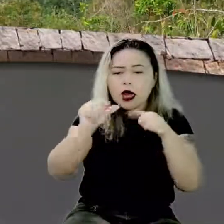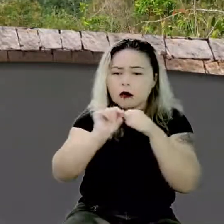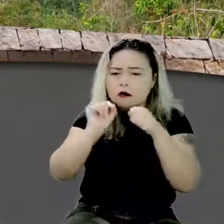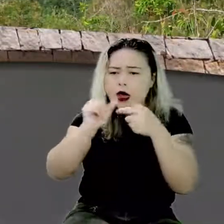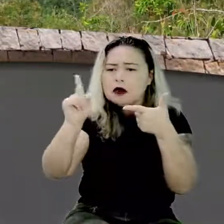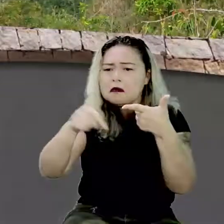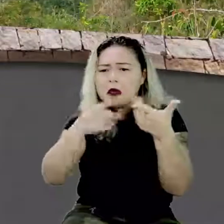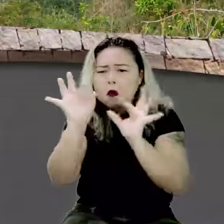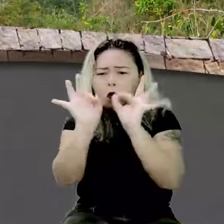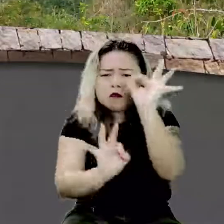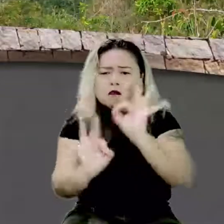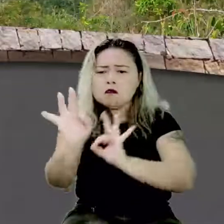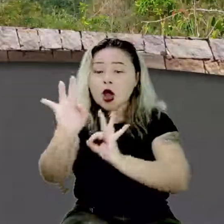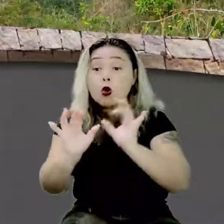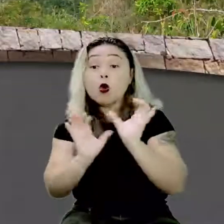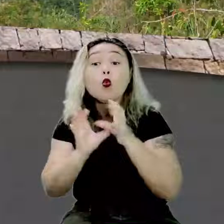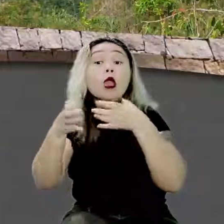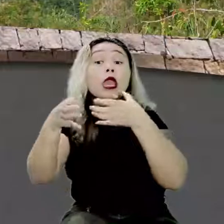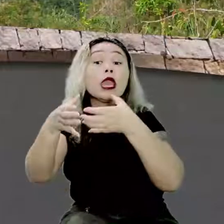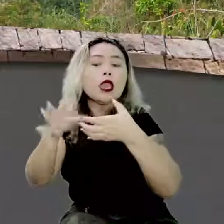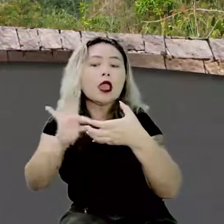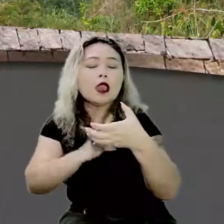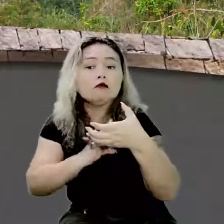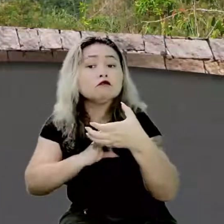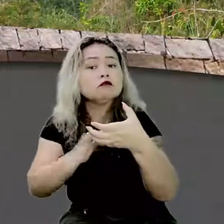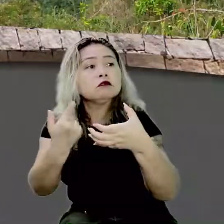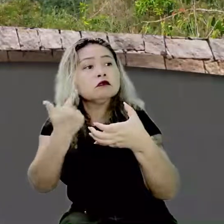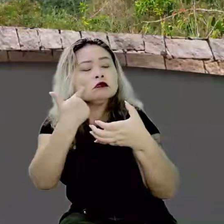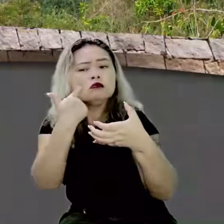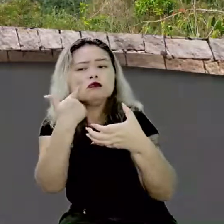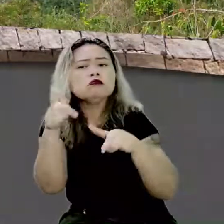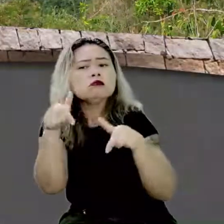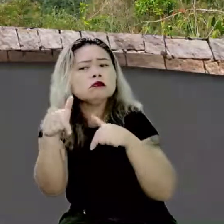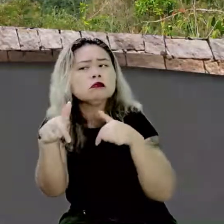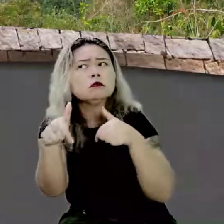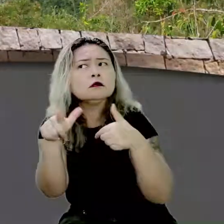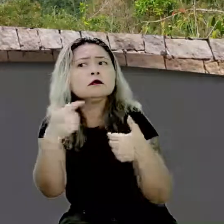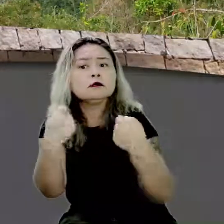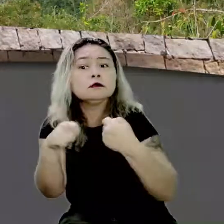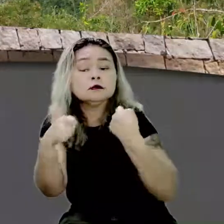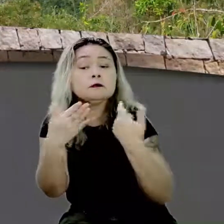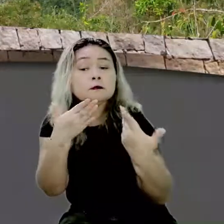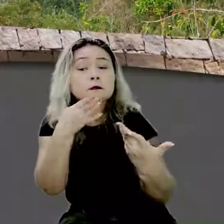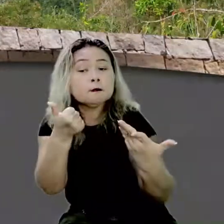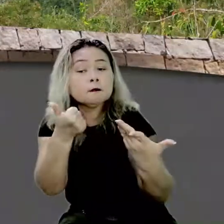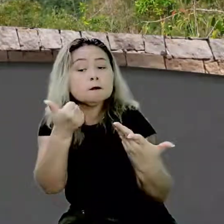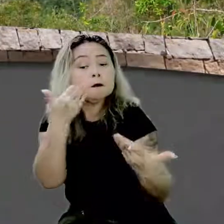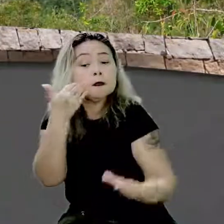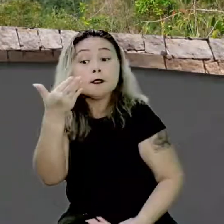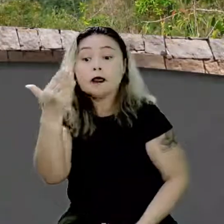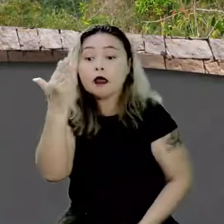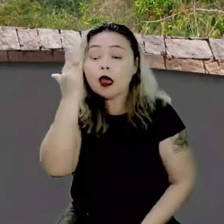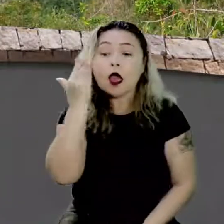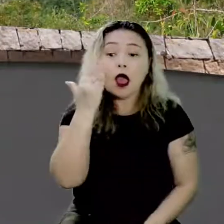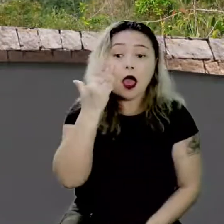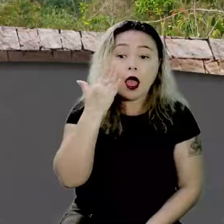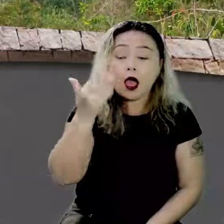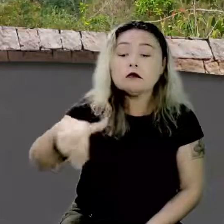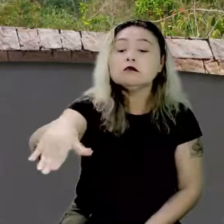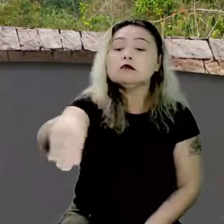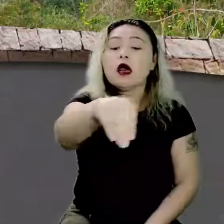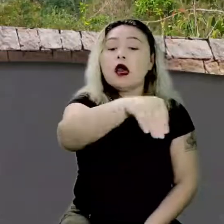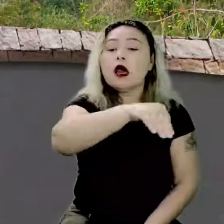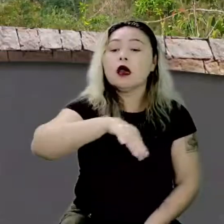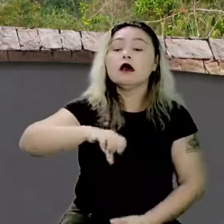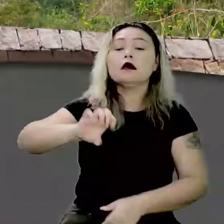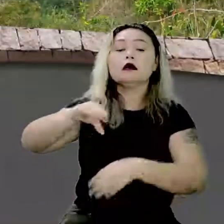equipes técnicas que vão fazer agora um trabalho que exige um melhor reconhecimento da região daqui de